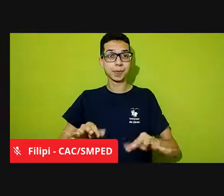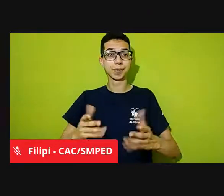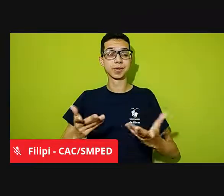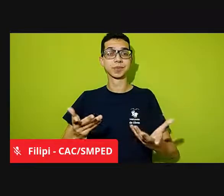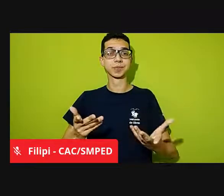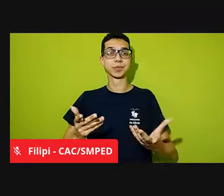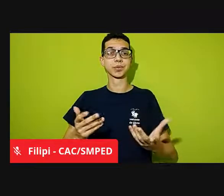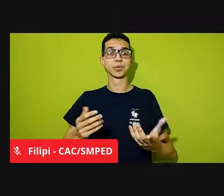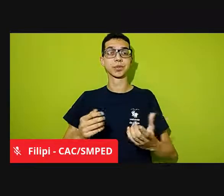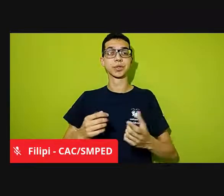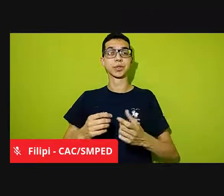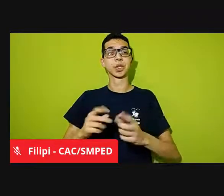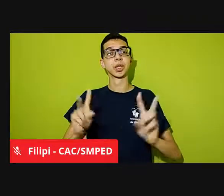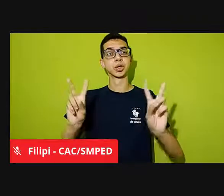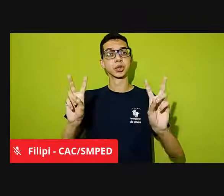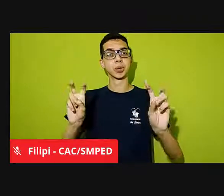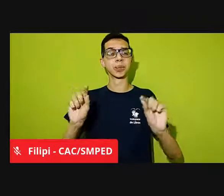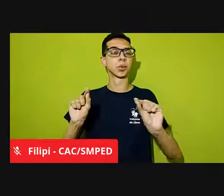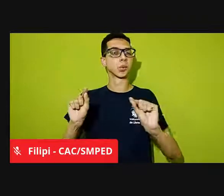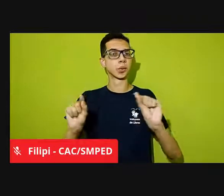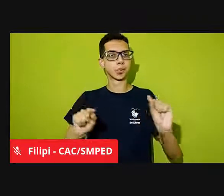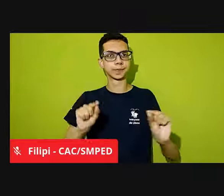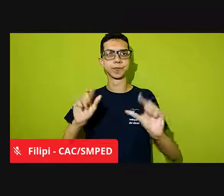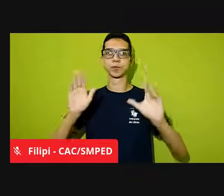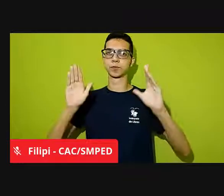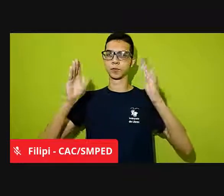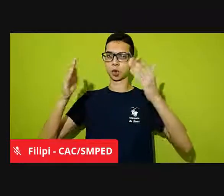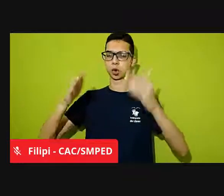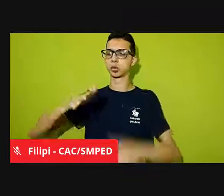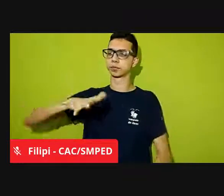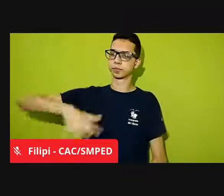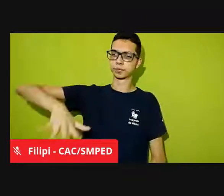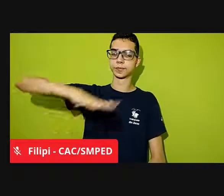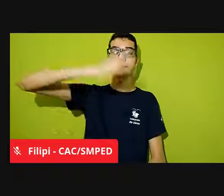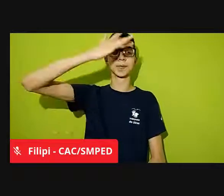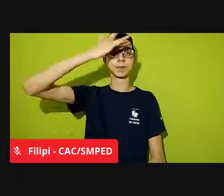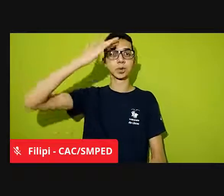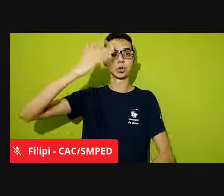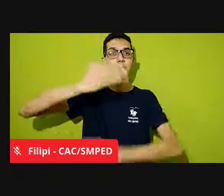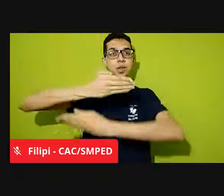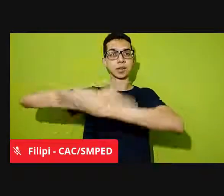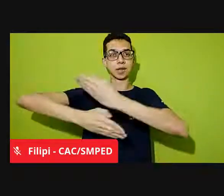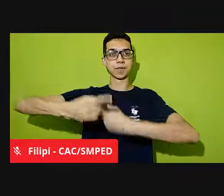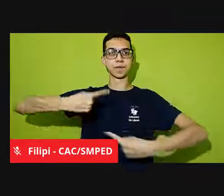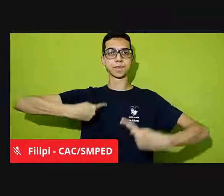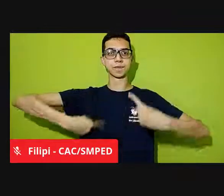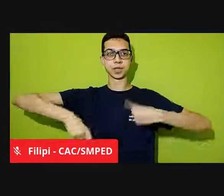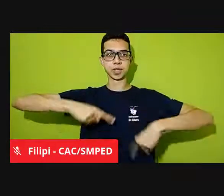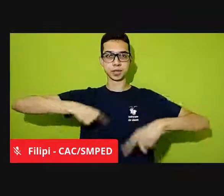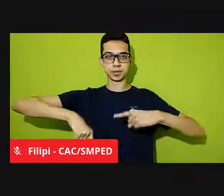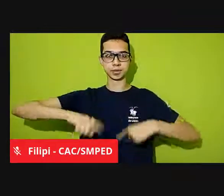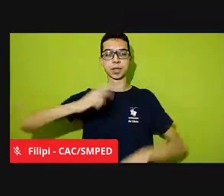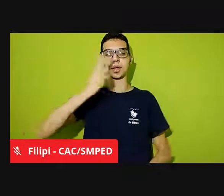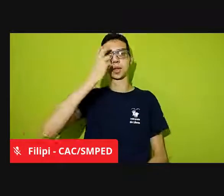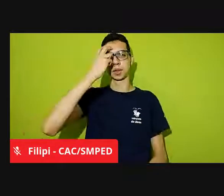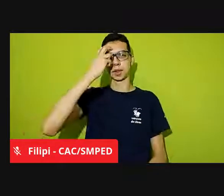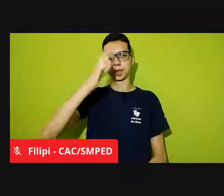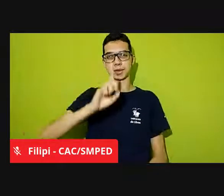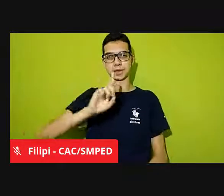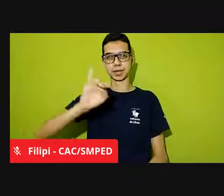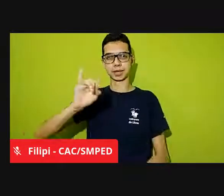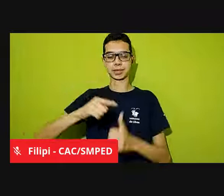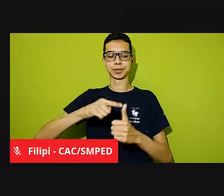os aspectos voltados às pessoas com deficiência, deficiência física, intelectual, auditiva,